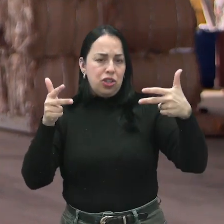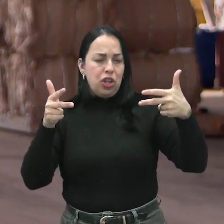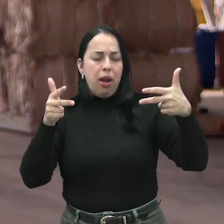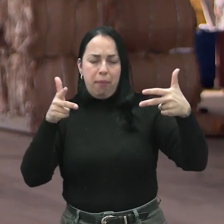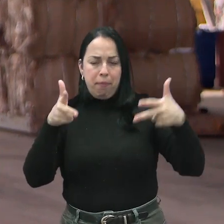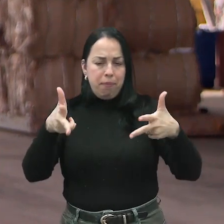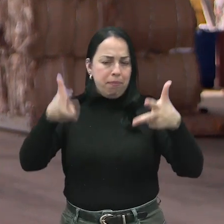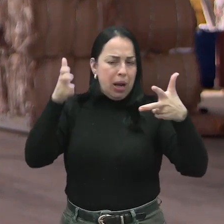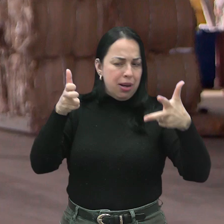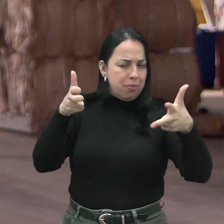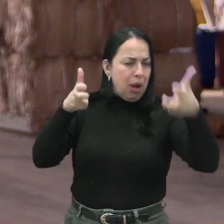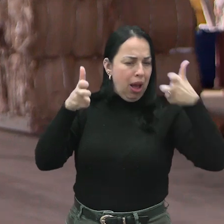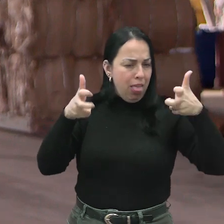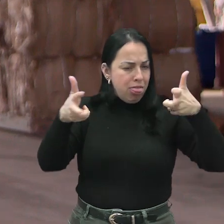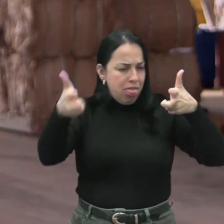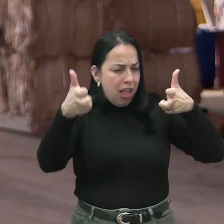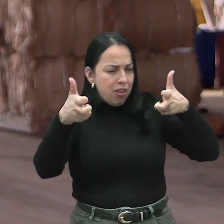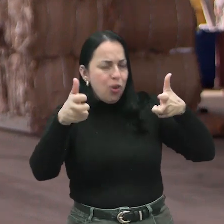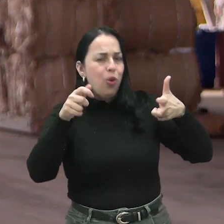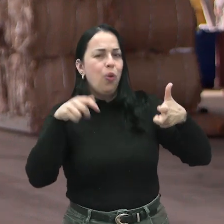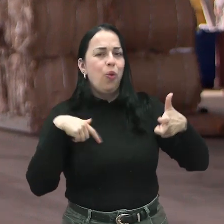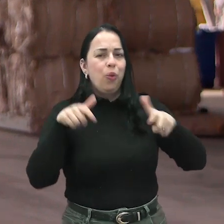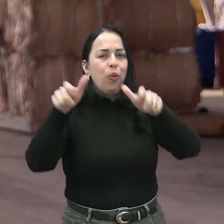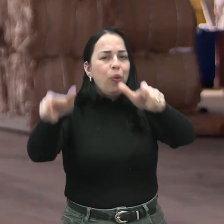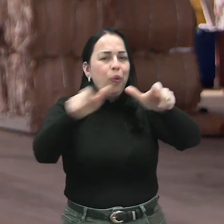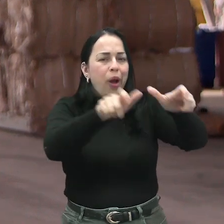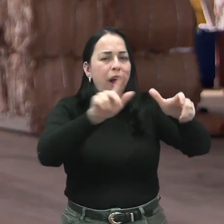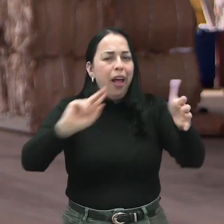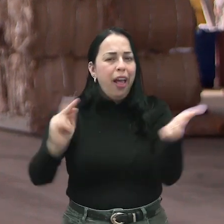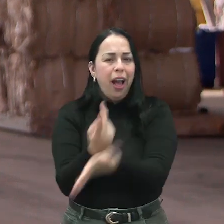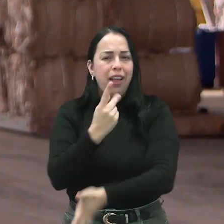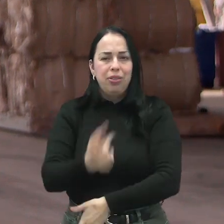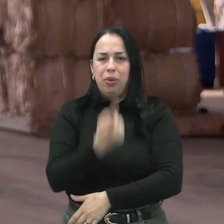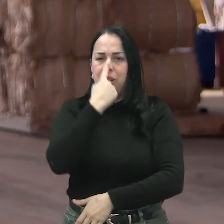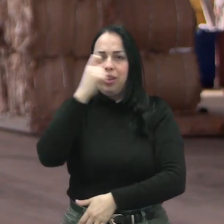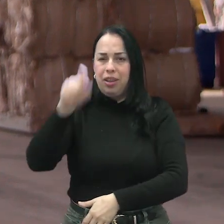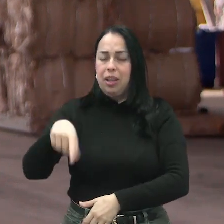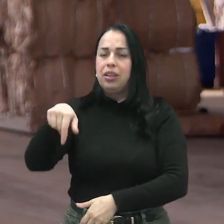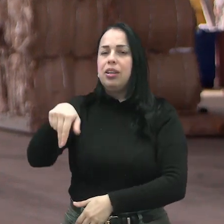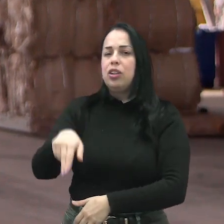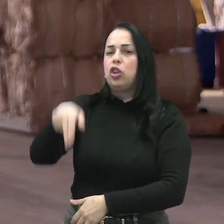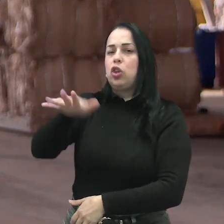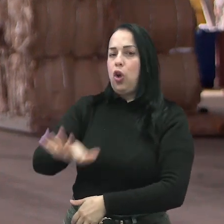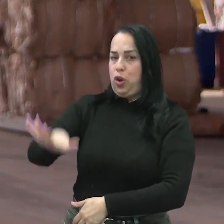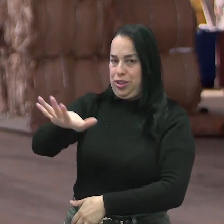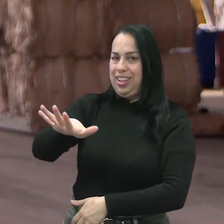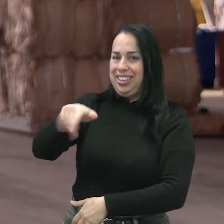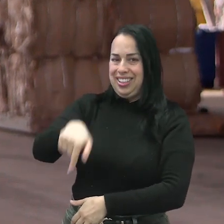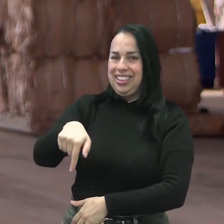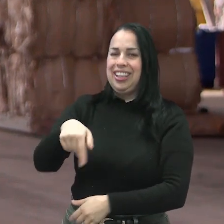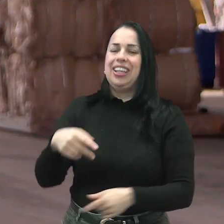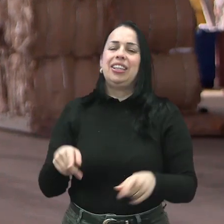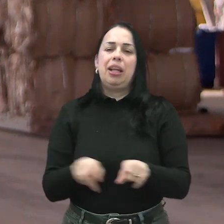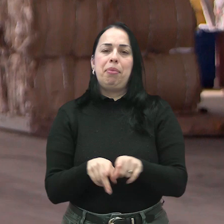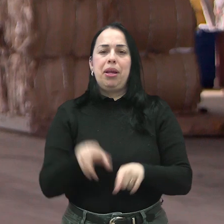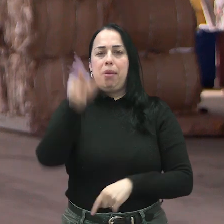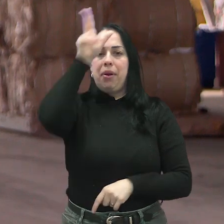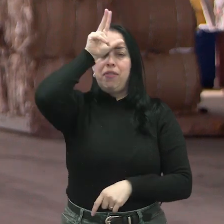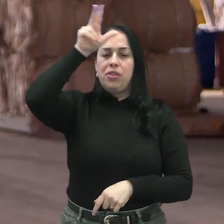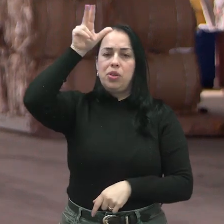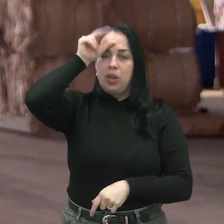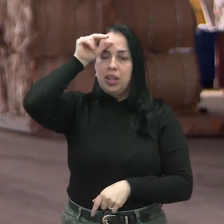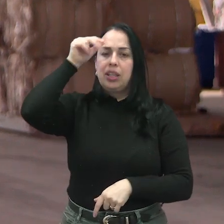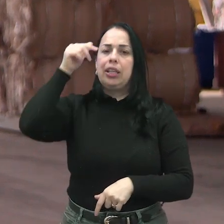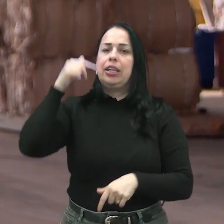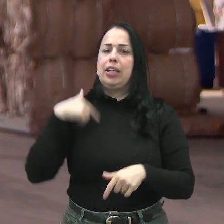já flagramos alguns descartes irregulares aí em 2 pontos na cidade, na região norte especificamente, e a Prefeitura